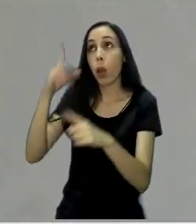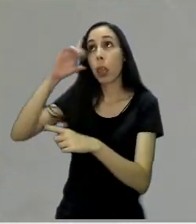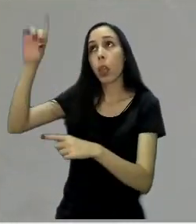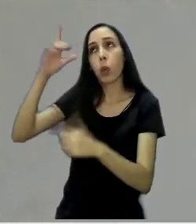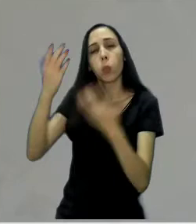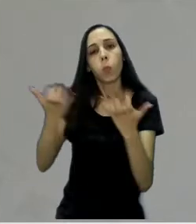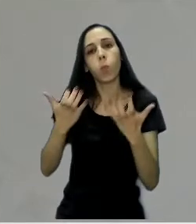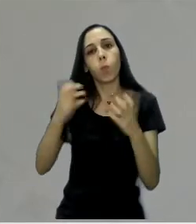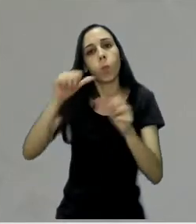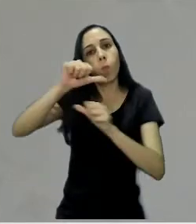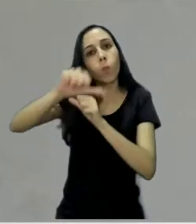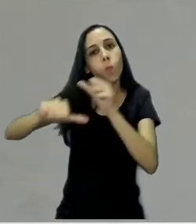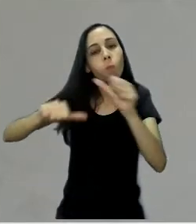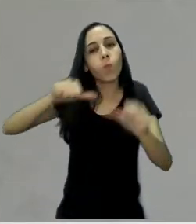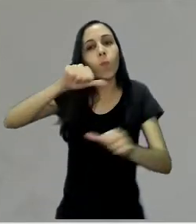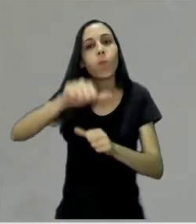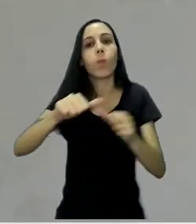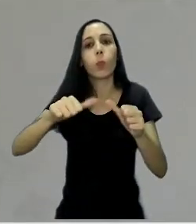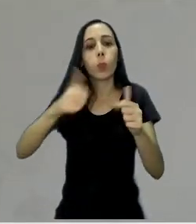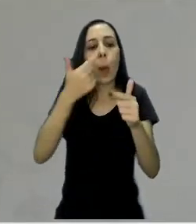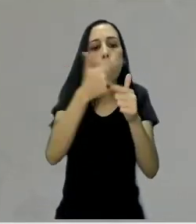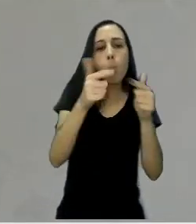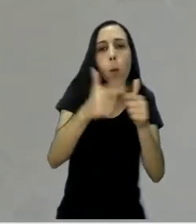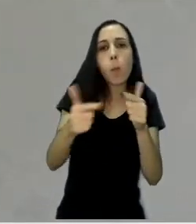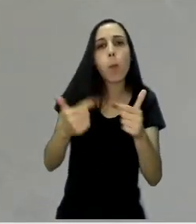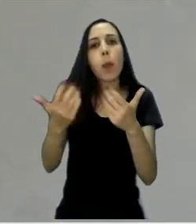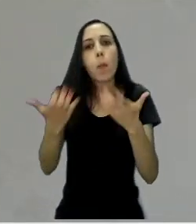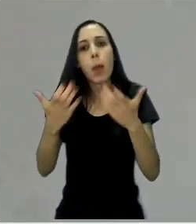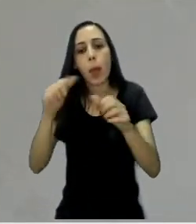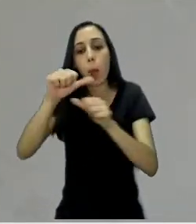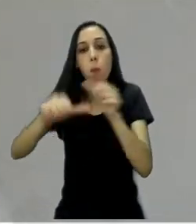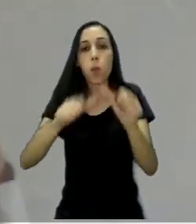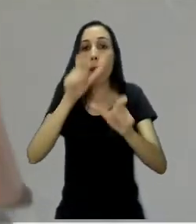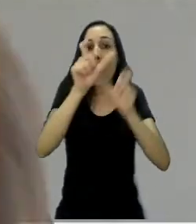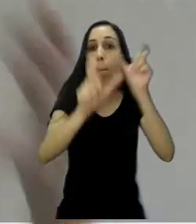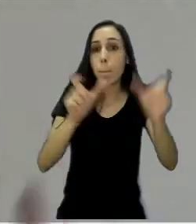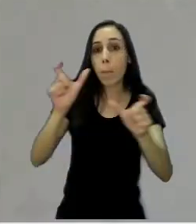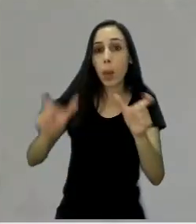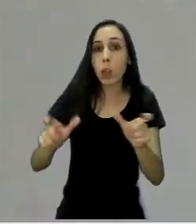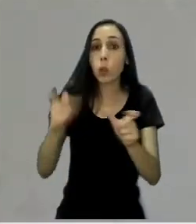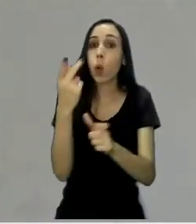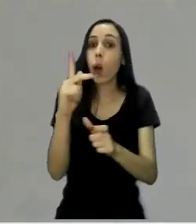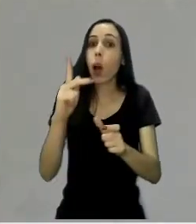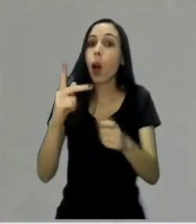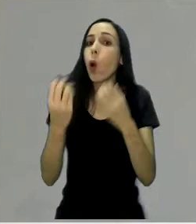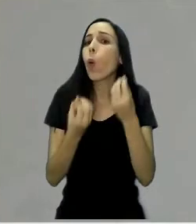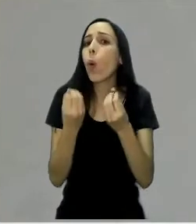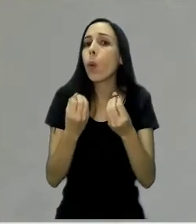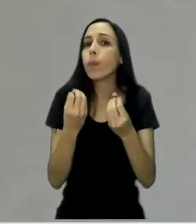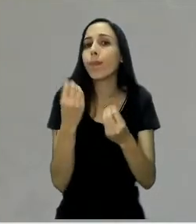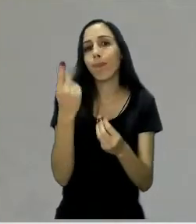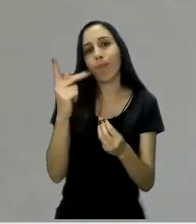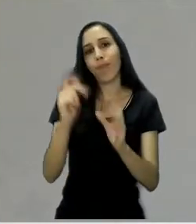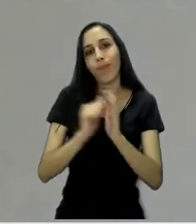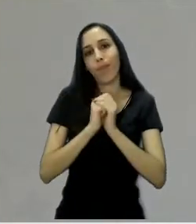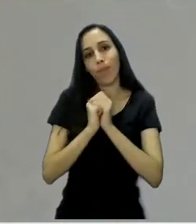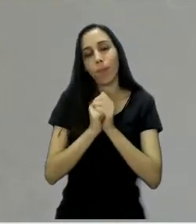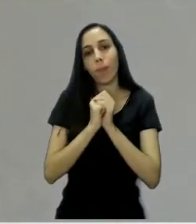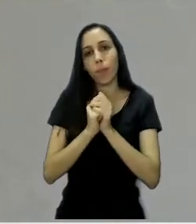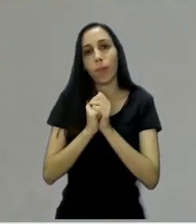Deus quer mudar circunstâncias, Ele quer mudar pessoas, Ele quer mudar ambientes pela sua